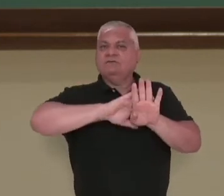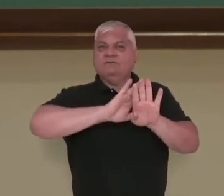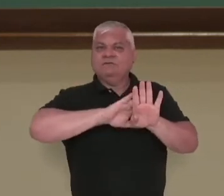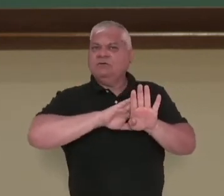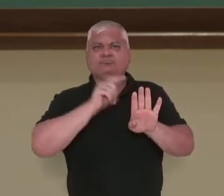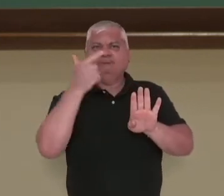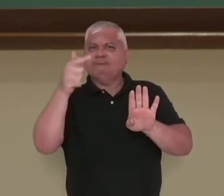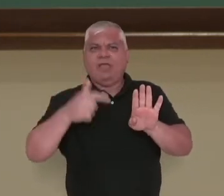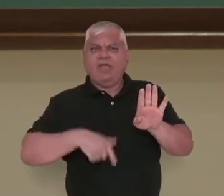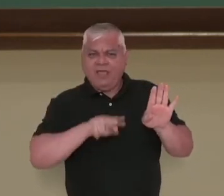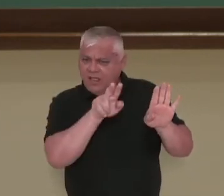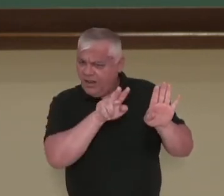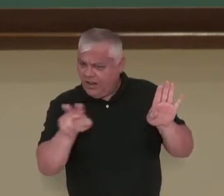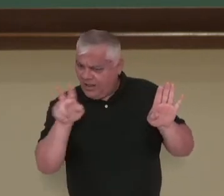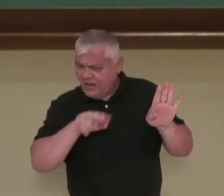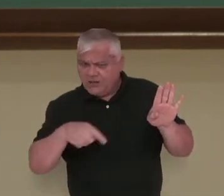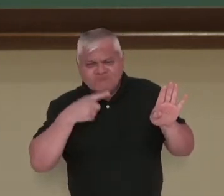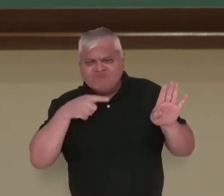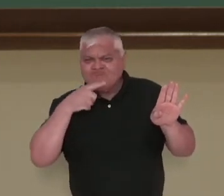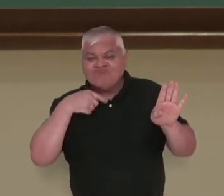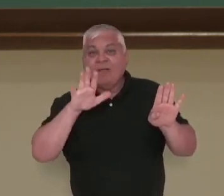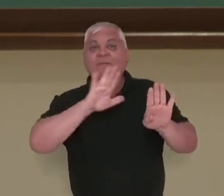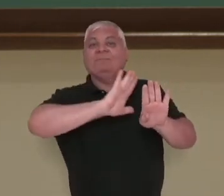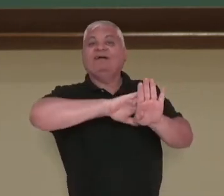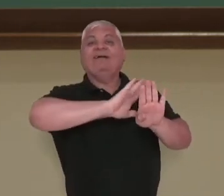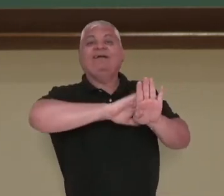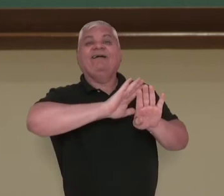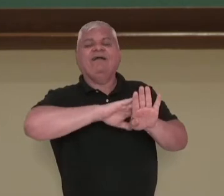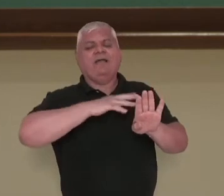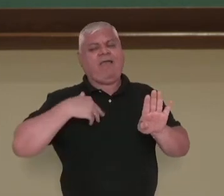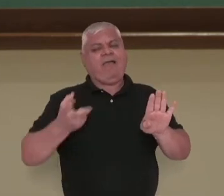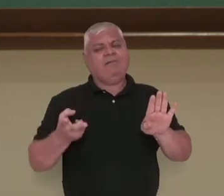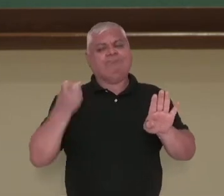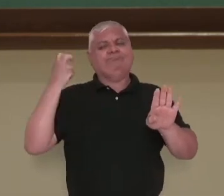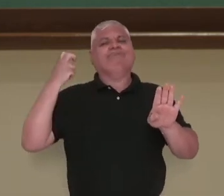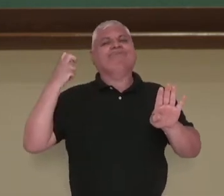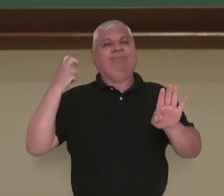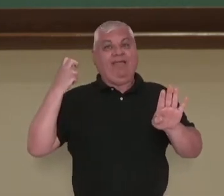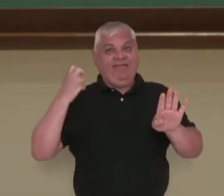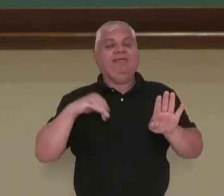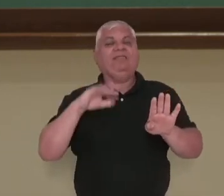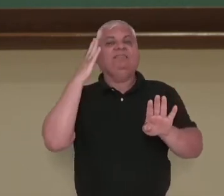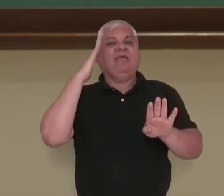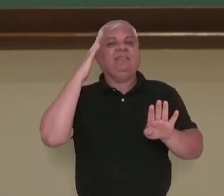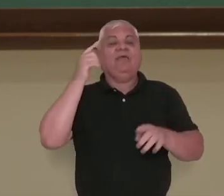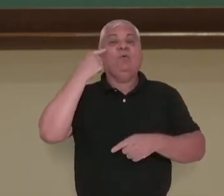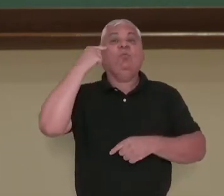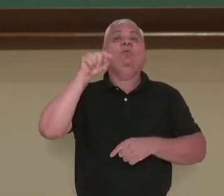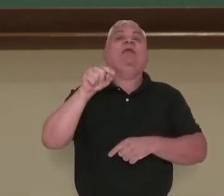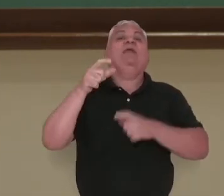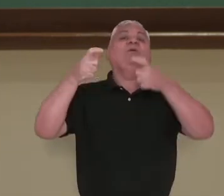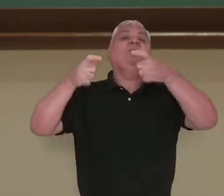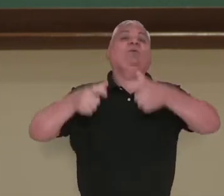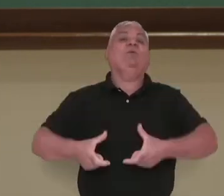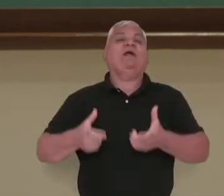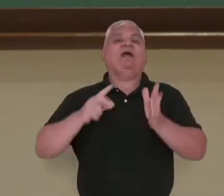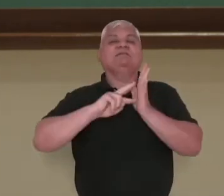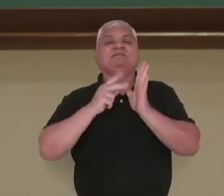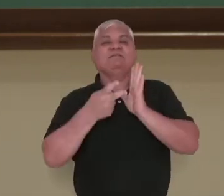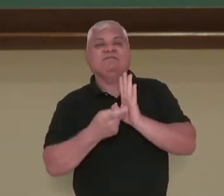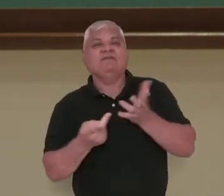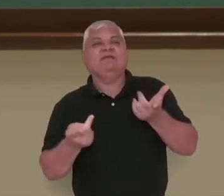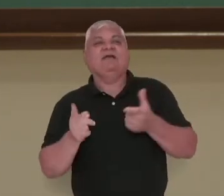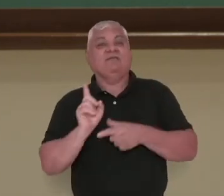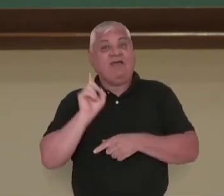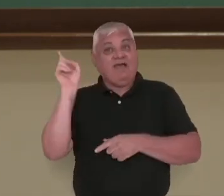explicitado nas palavras do texto. Então a gente tem que fazer inferências e tentar adivinhar ali o significado, né? E aí